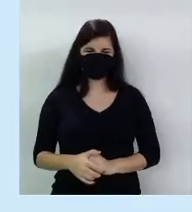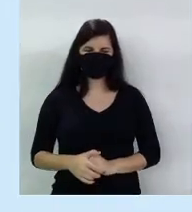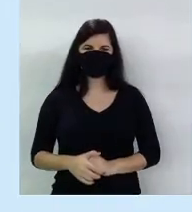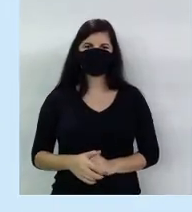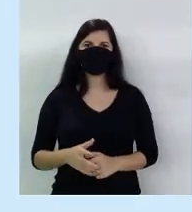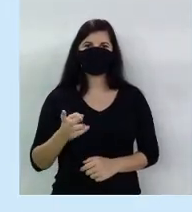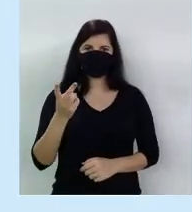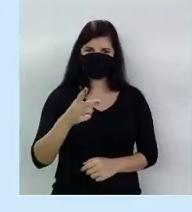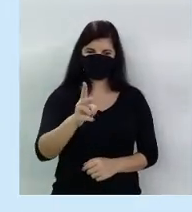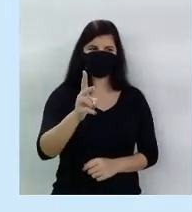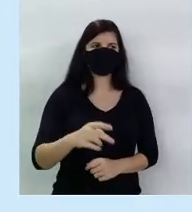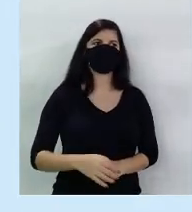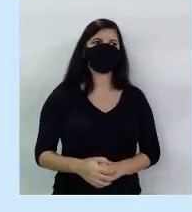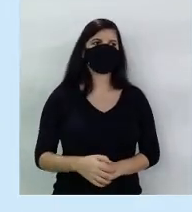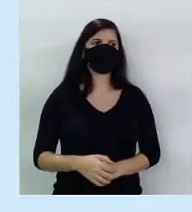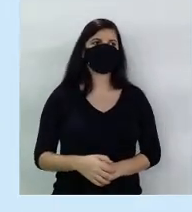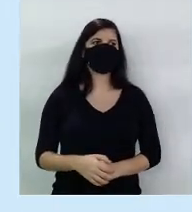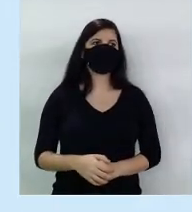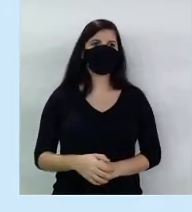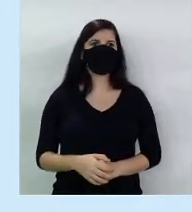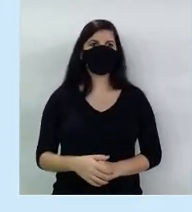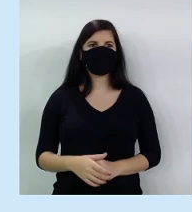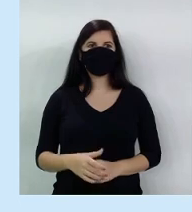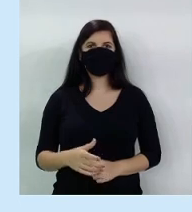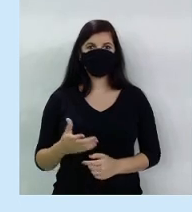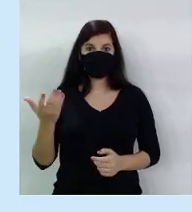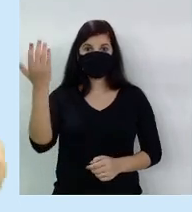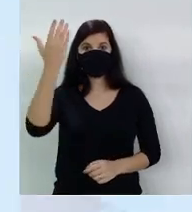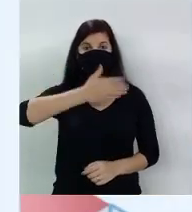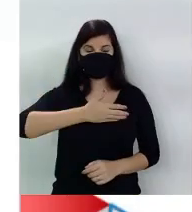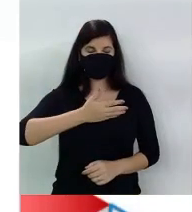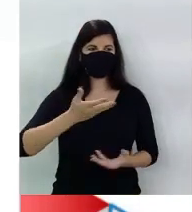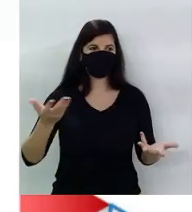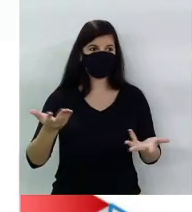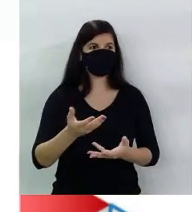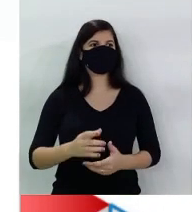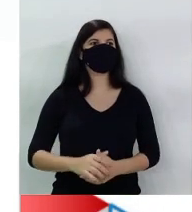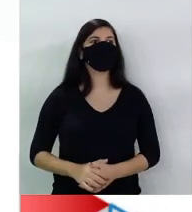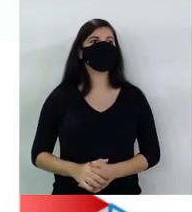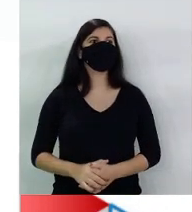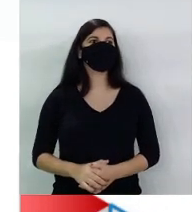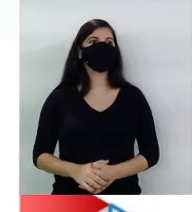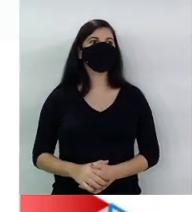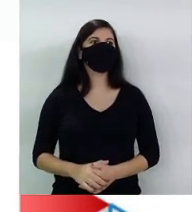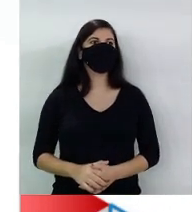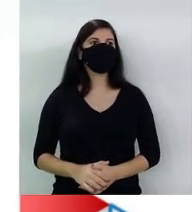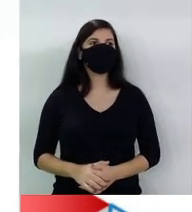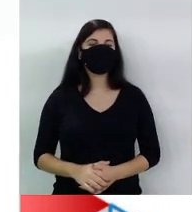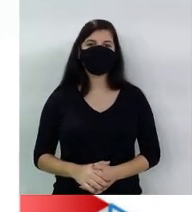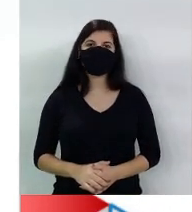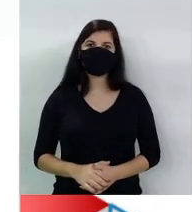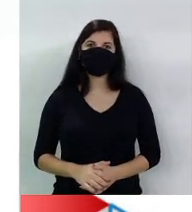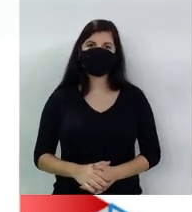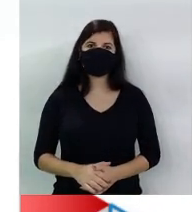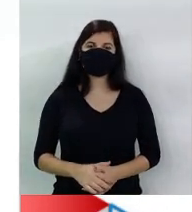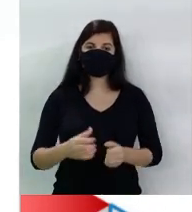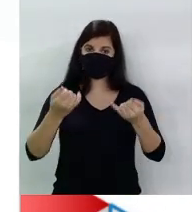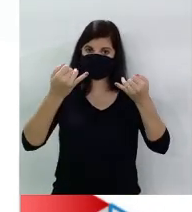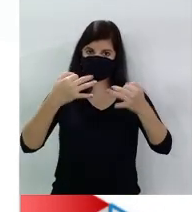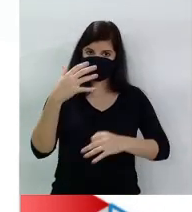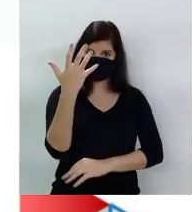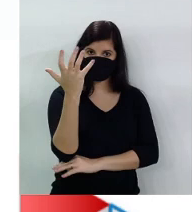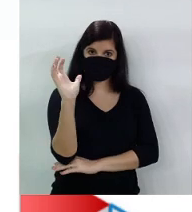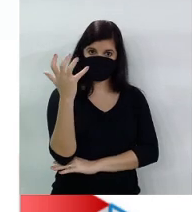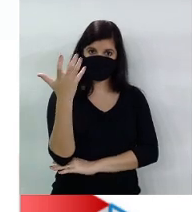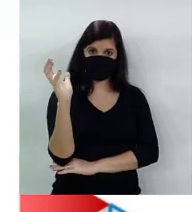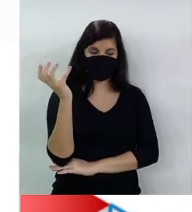vamos adiante. Olhem só o que eu trouxe para vocês na tela. Vamos ver aqui? Ainda sobre a Jurema Sagrada,